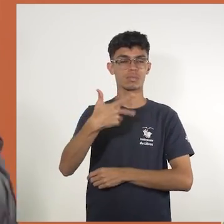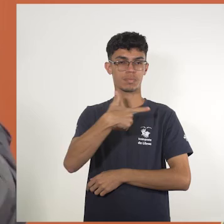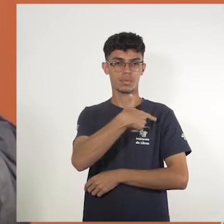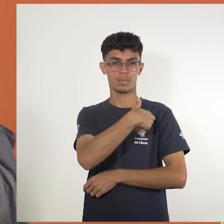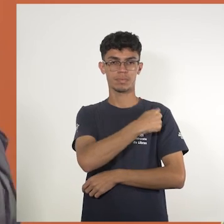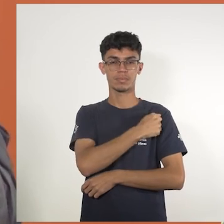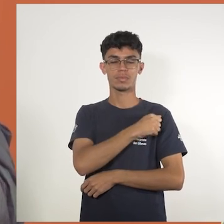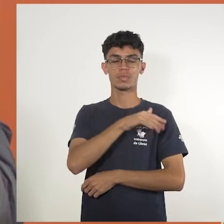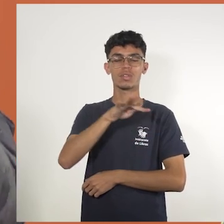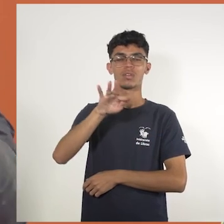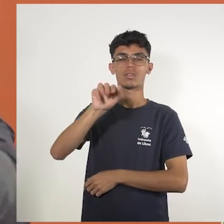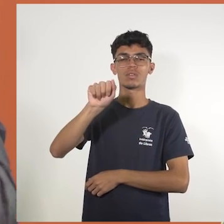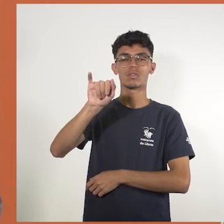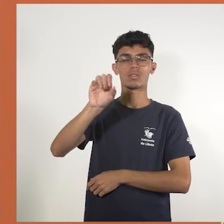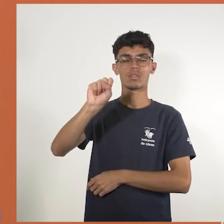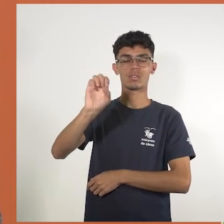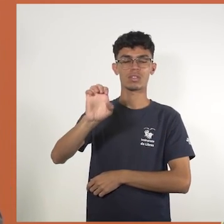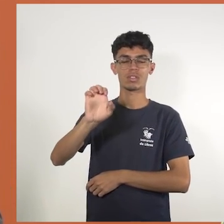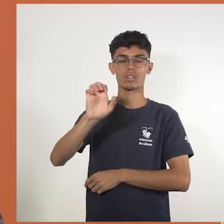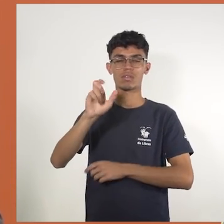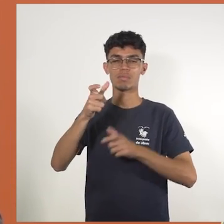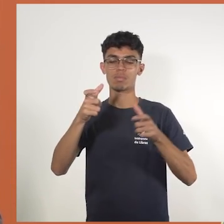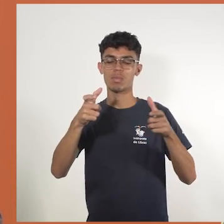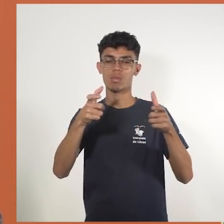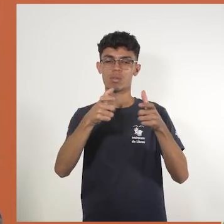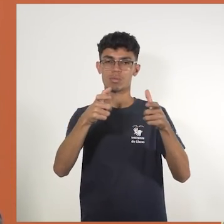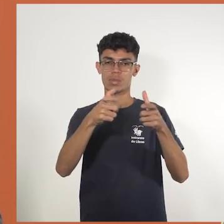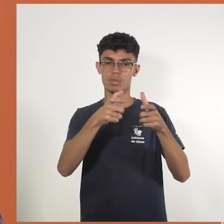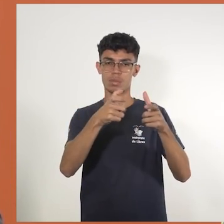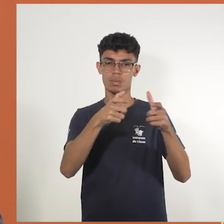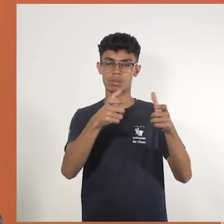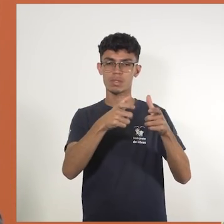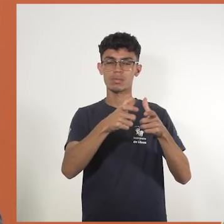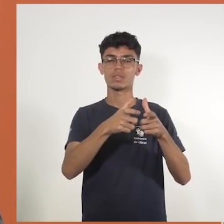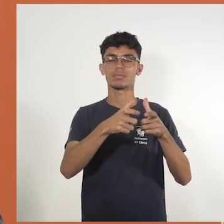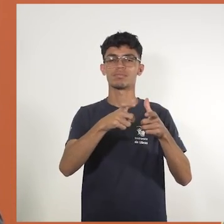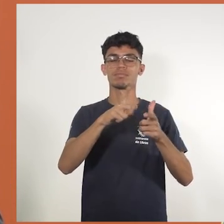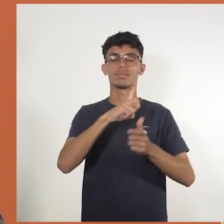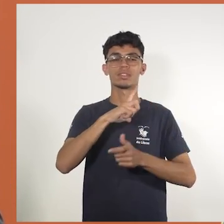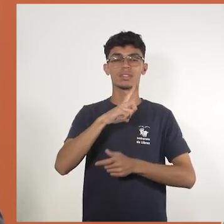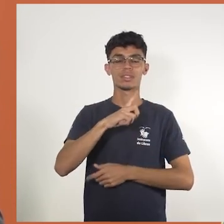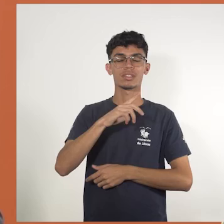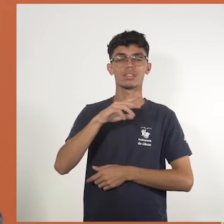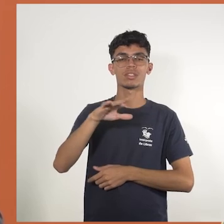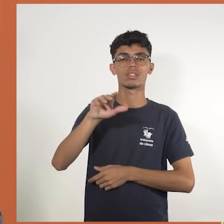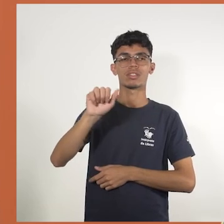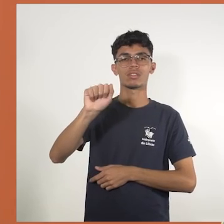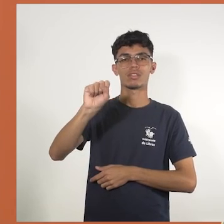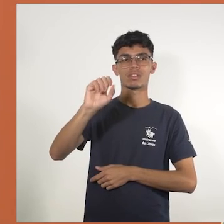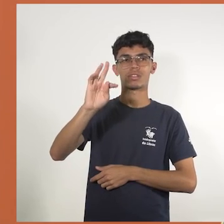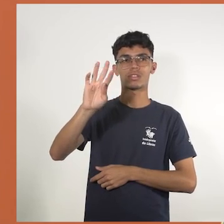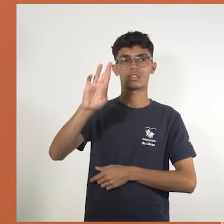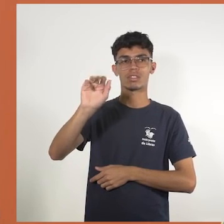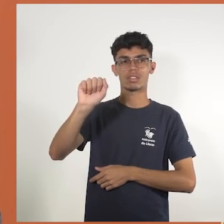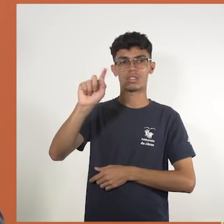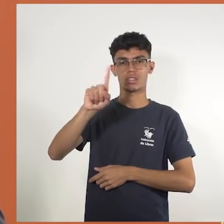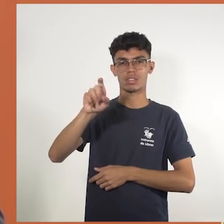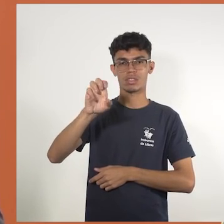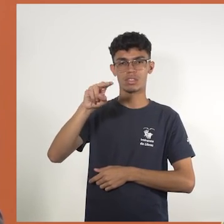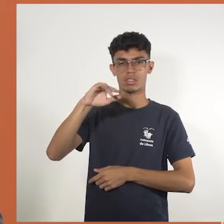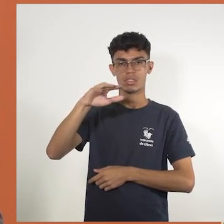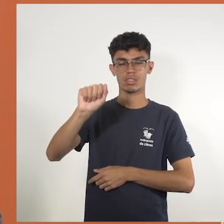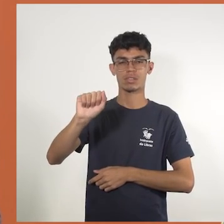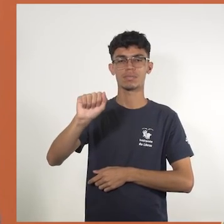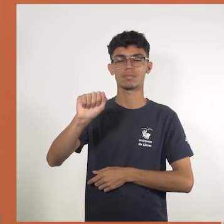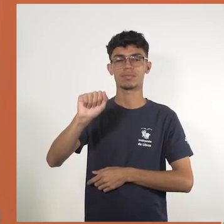na medida que ela for se esgotando, enfim, nós estaremos aplicando a AstraZeneca. É muito importante salientar, novamente,